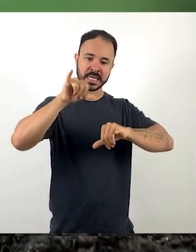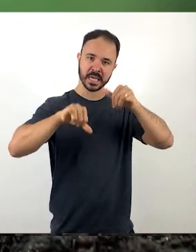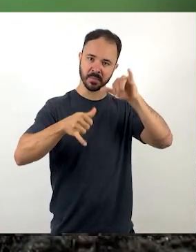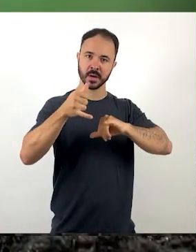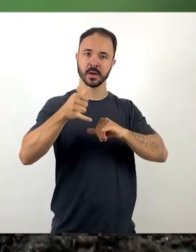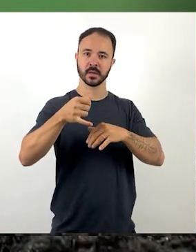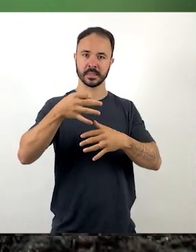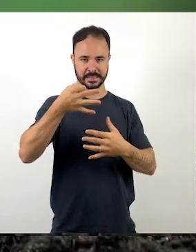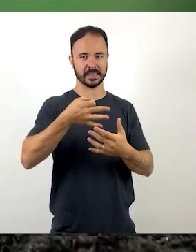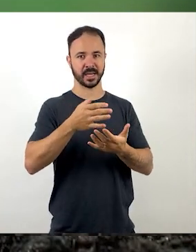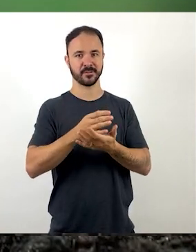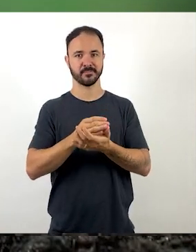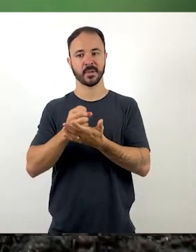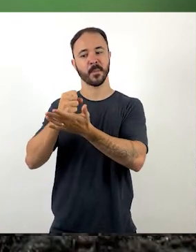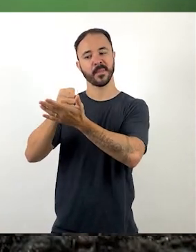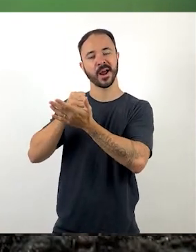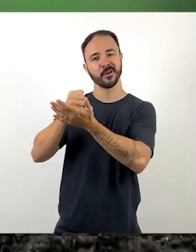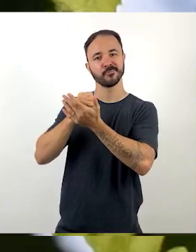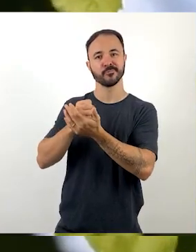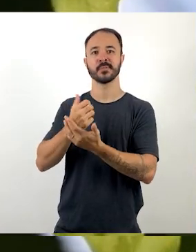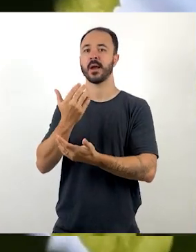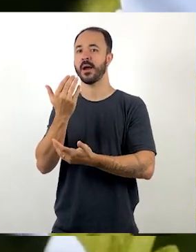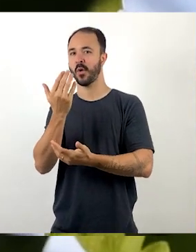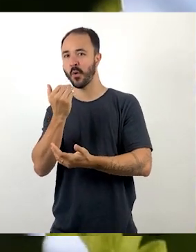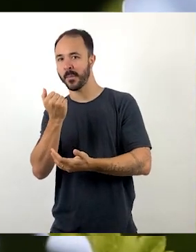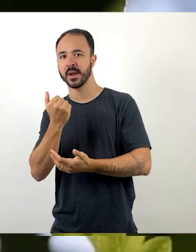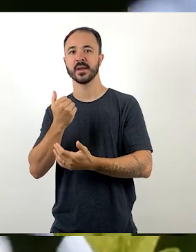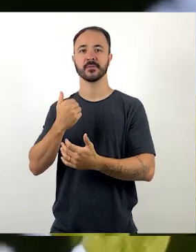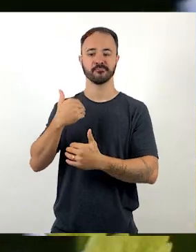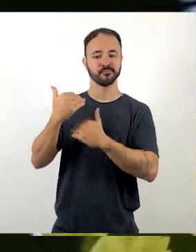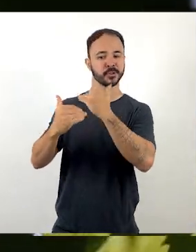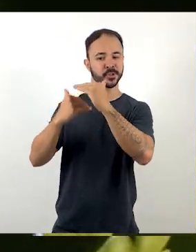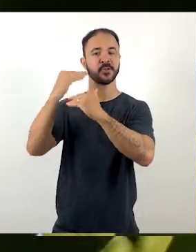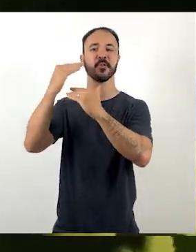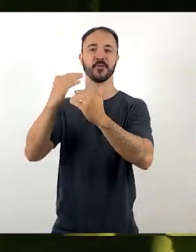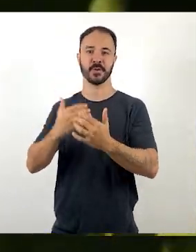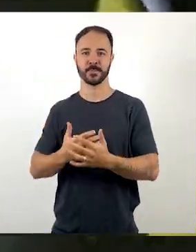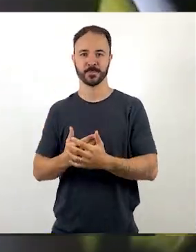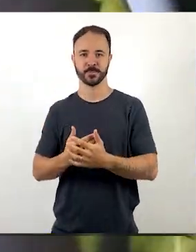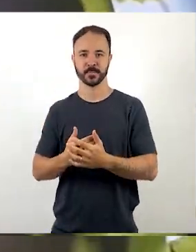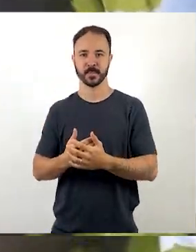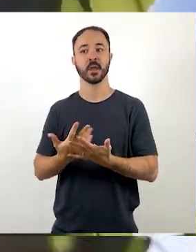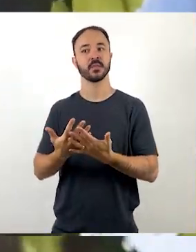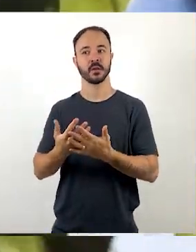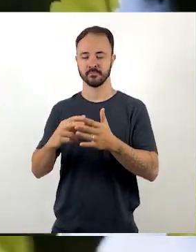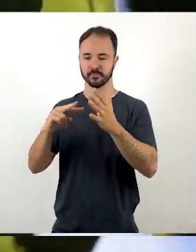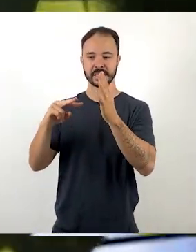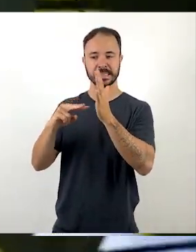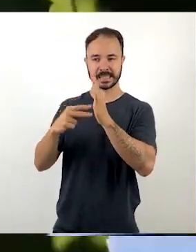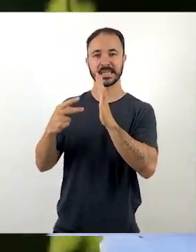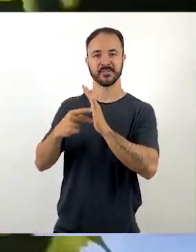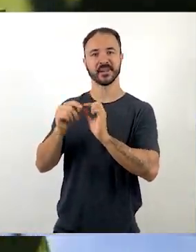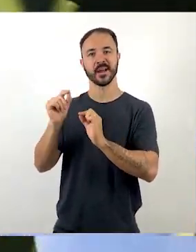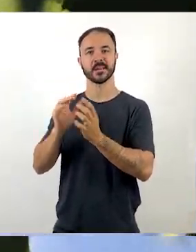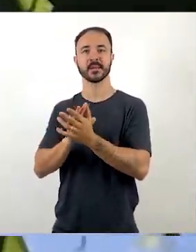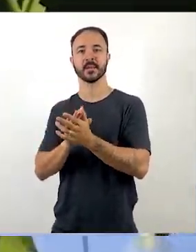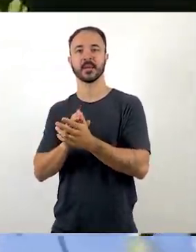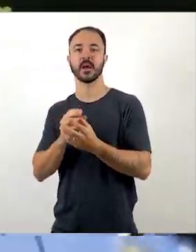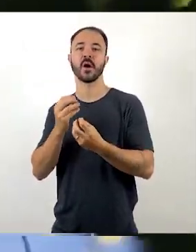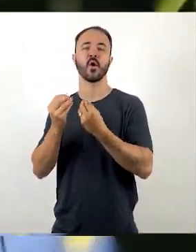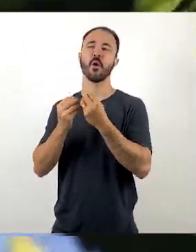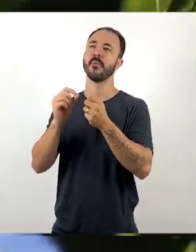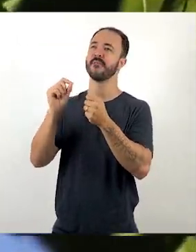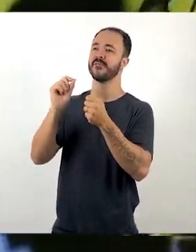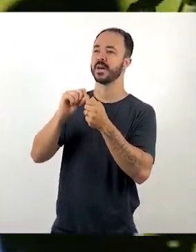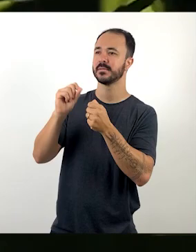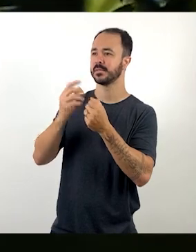no mecanismo de nutrição delas. Graças à fotossíntese, as plantas são capazes de produzir a matéria orgânica